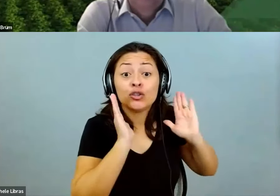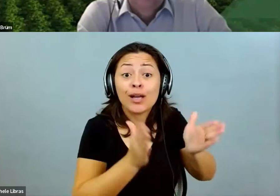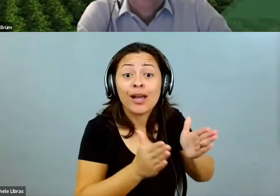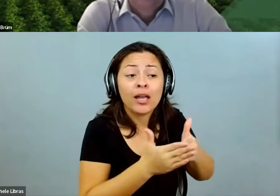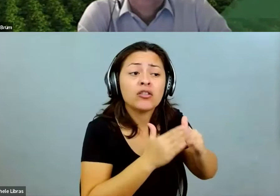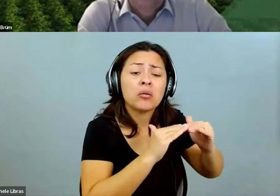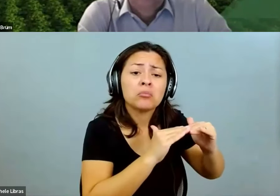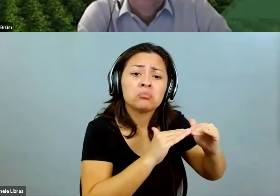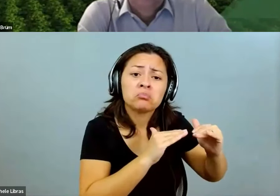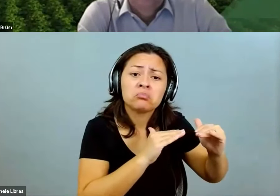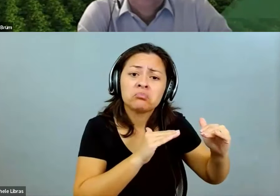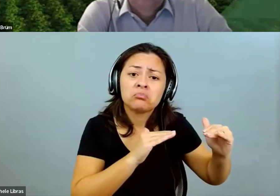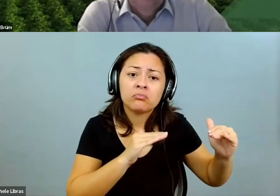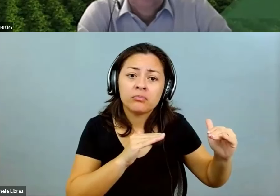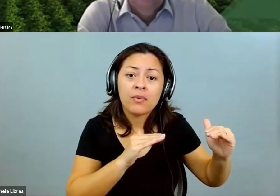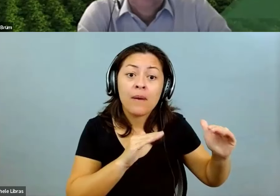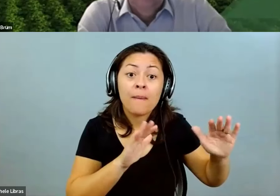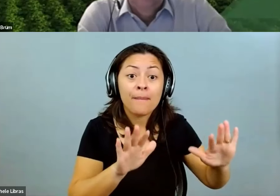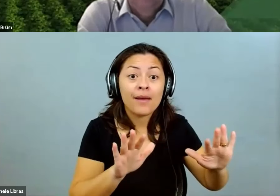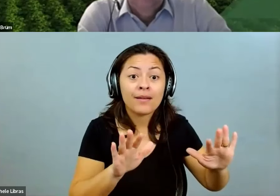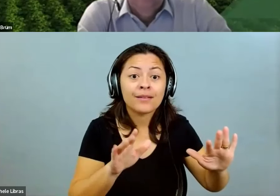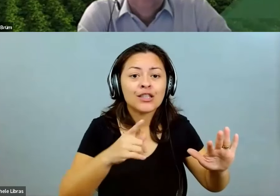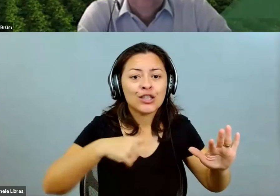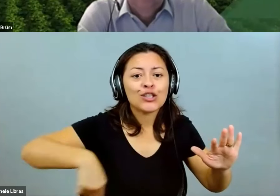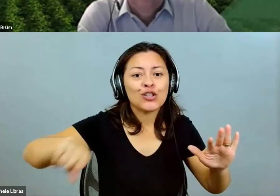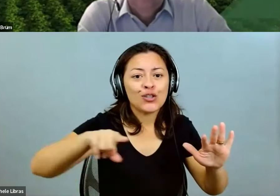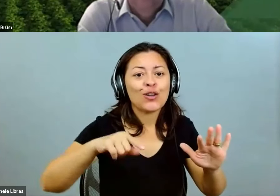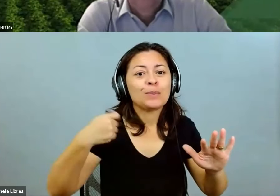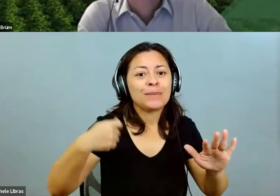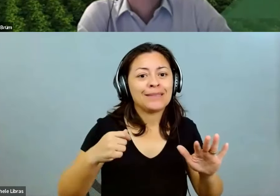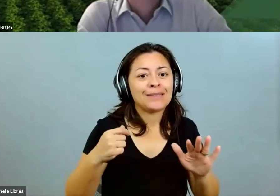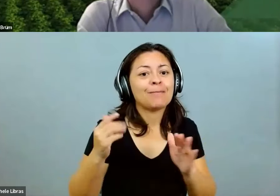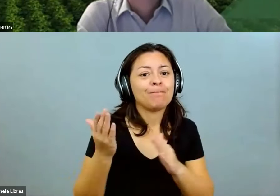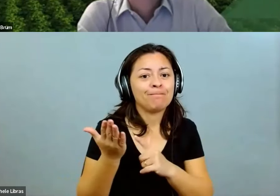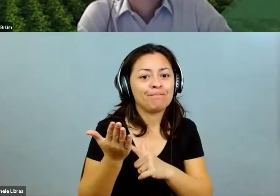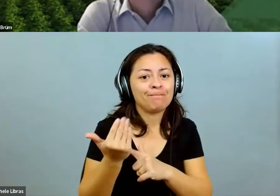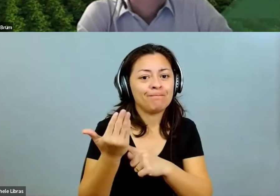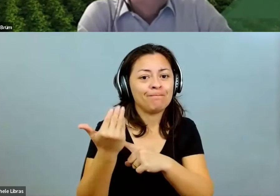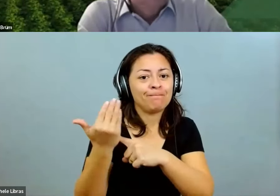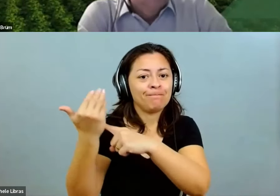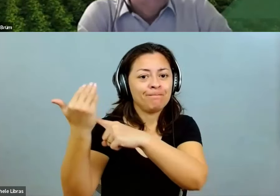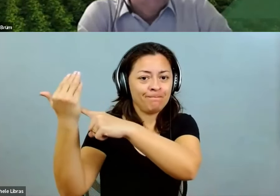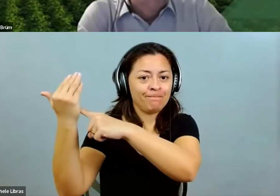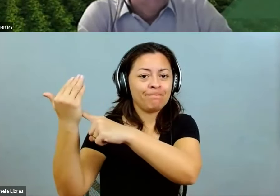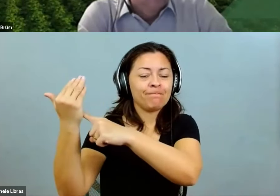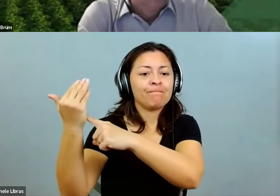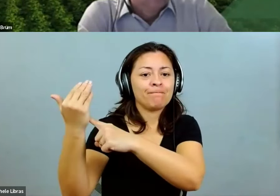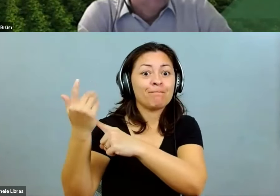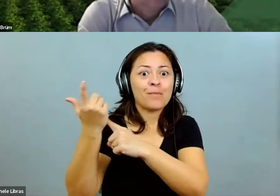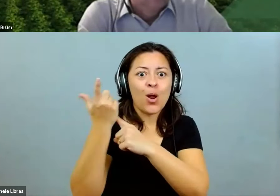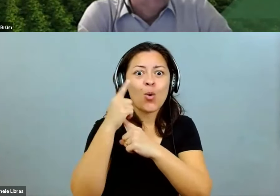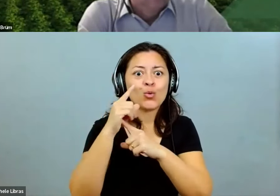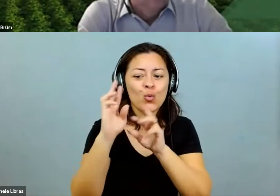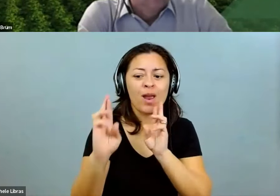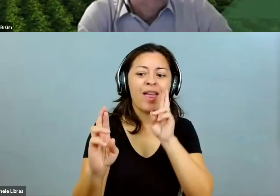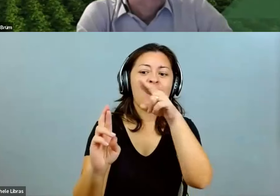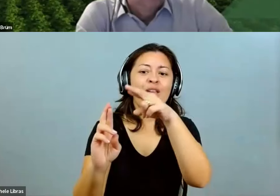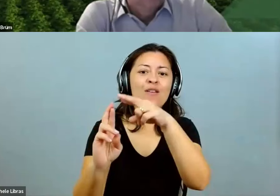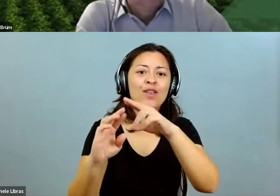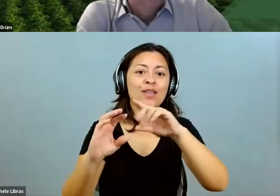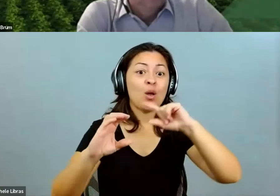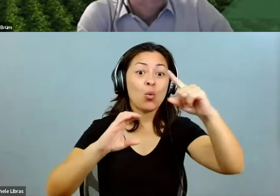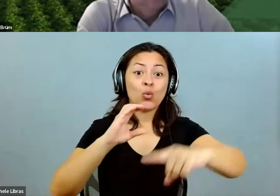estabilidade e mas aí é a questão mais tecnológica mesmo né que pra gente continuar continuar sendo a referência no no mundo em termos